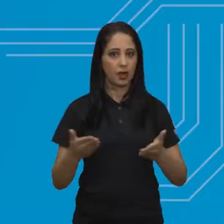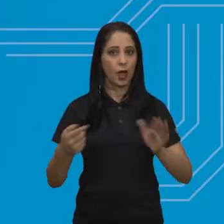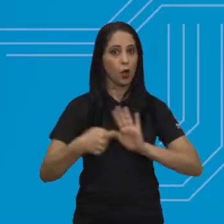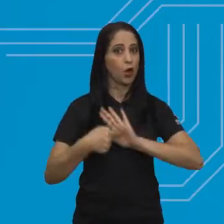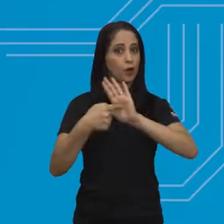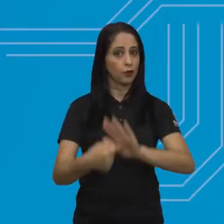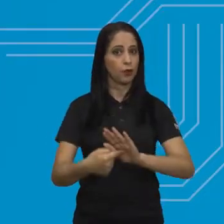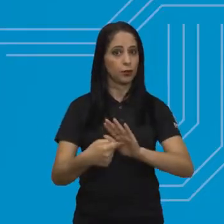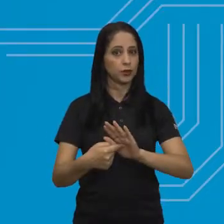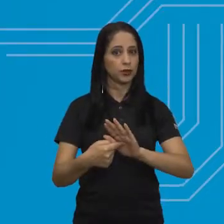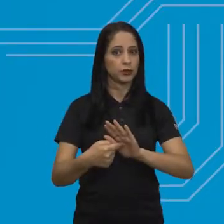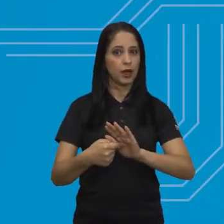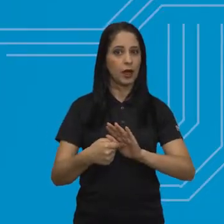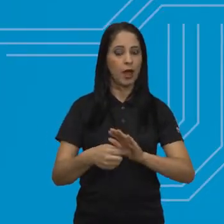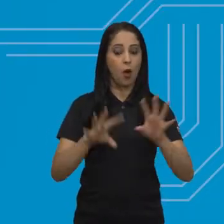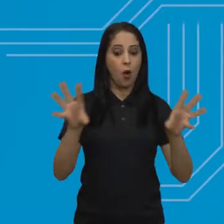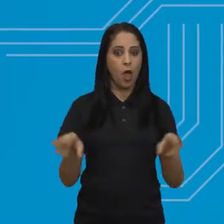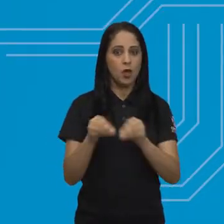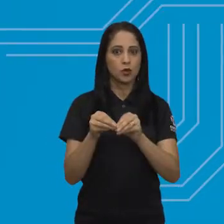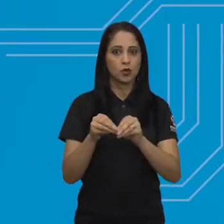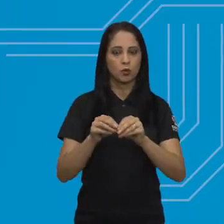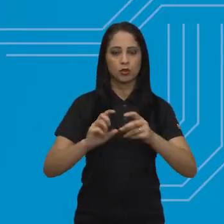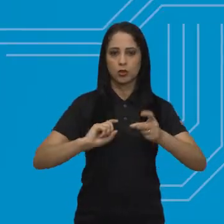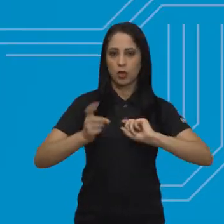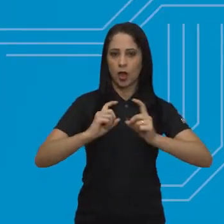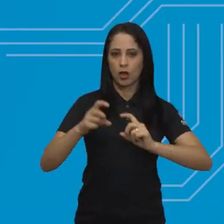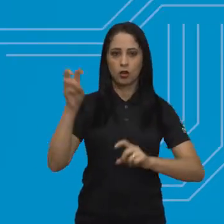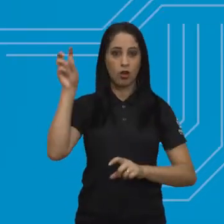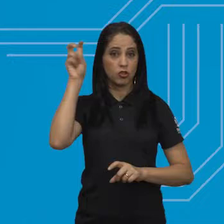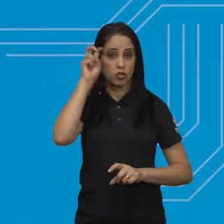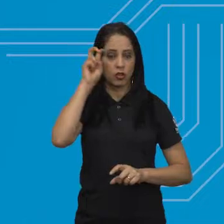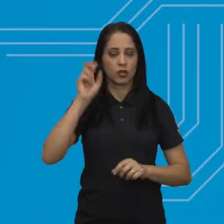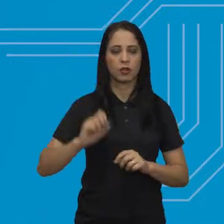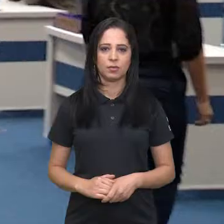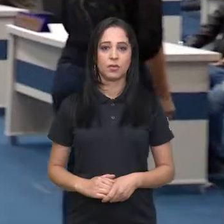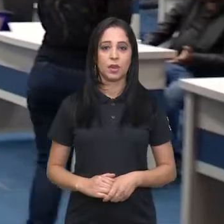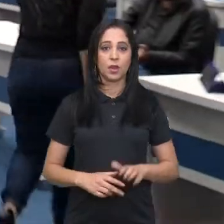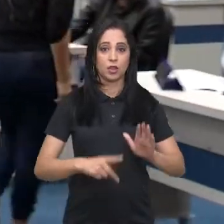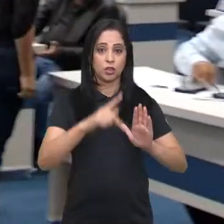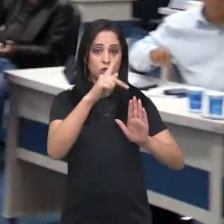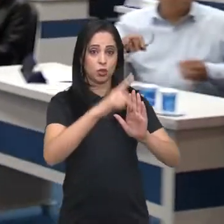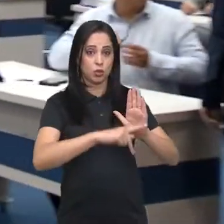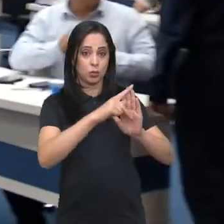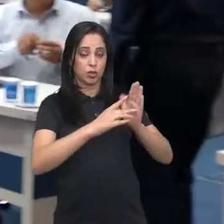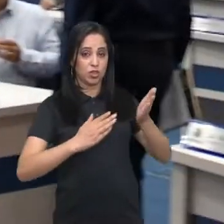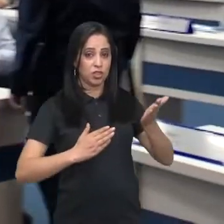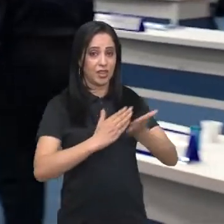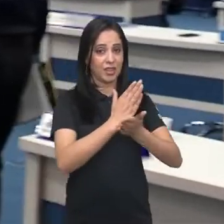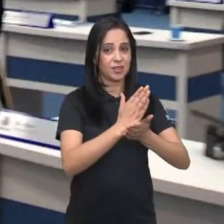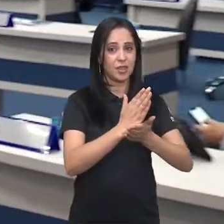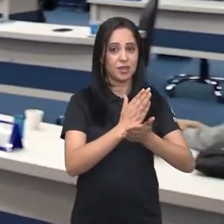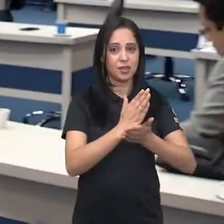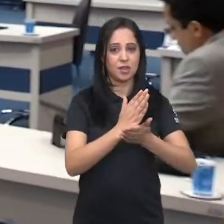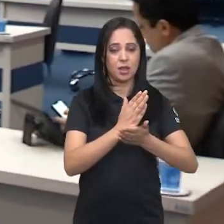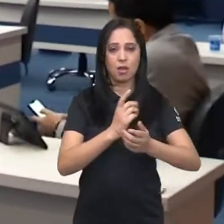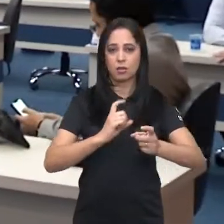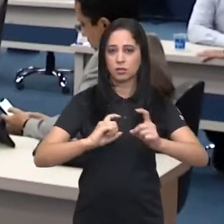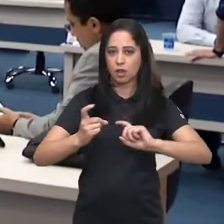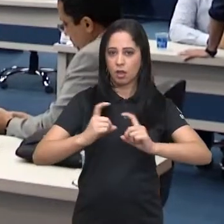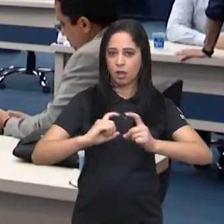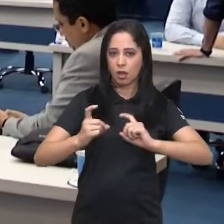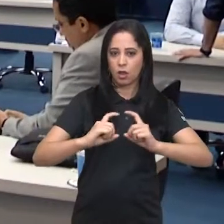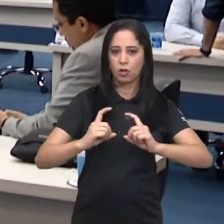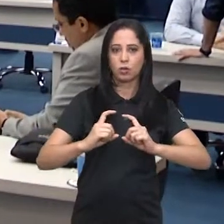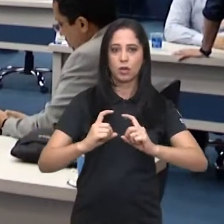Oi e agora a gente conferir os destaques da sessão realizada na quinta-feira entre os projetos aprovados na